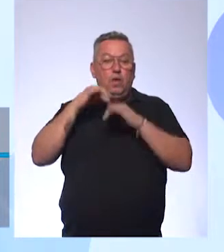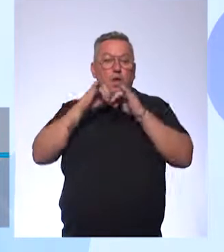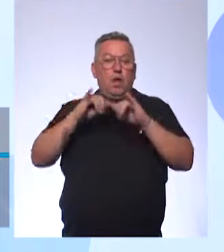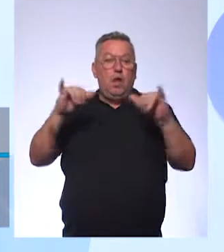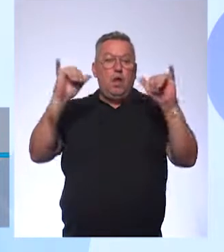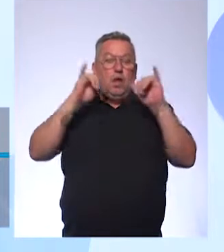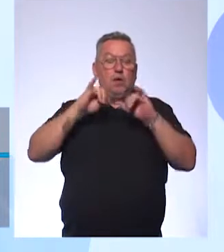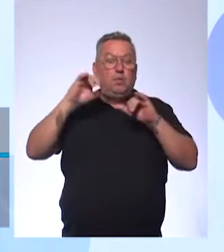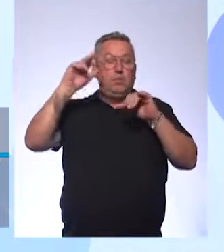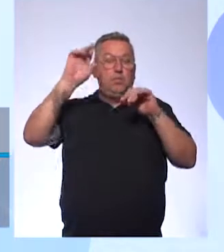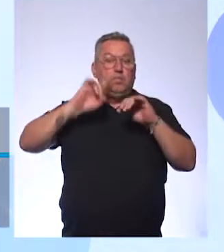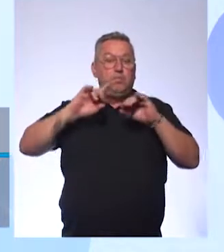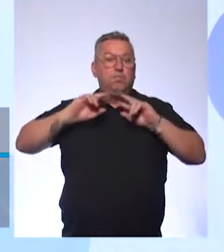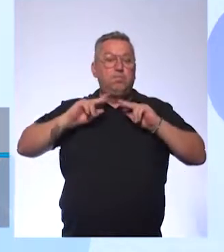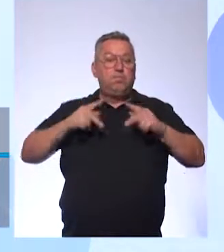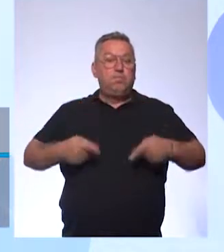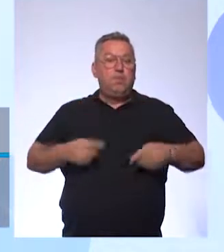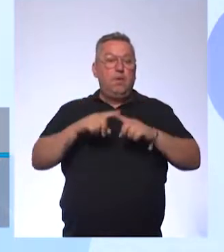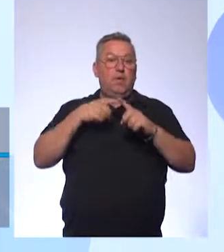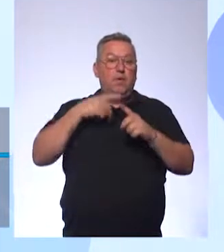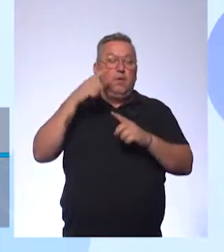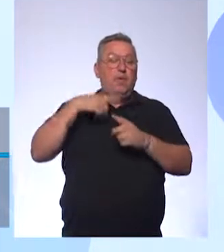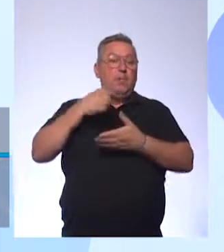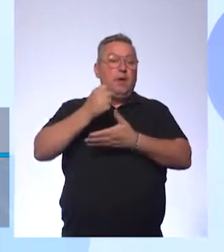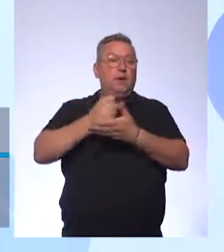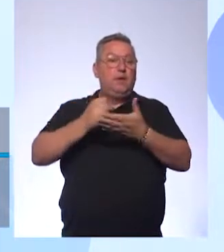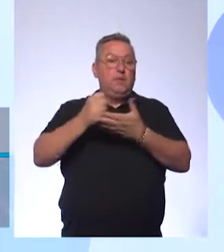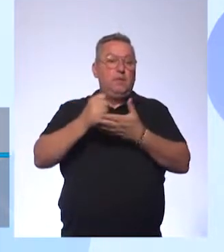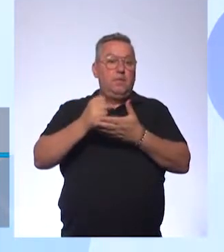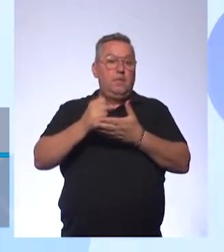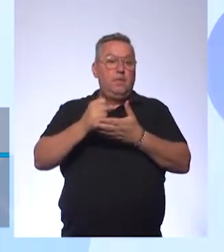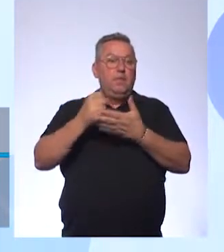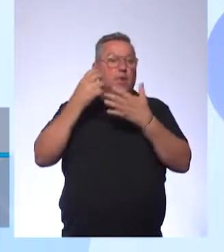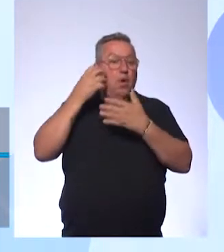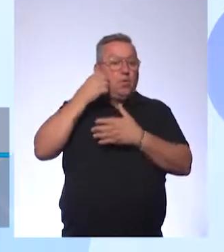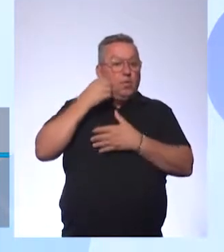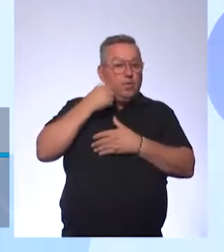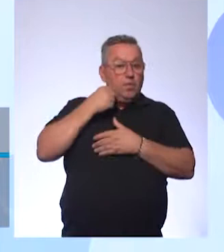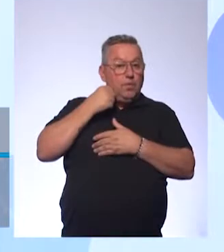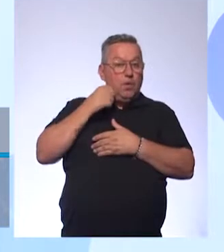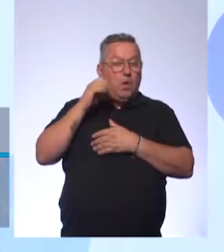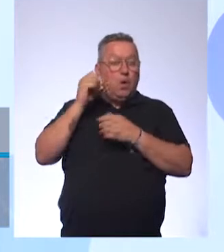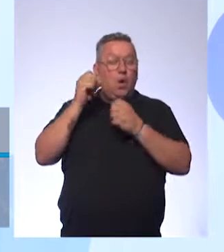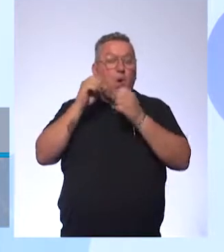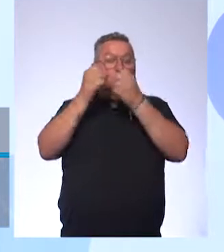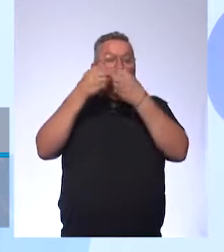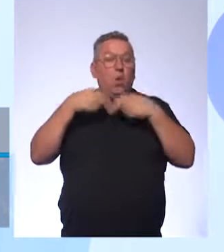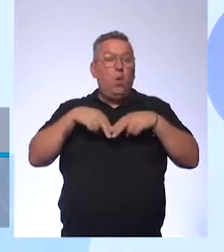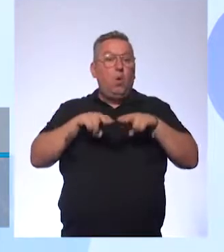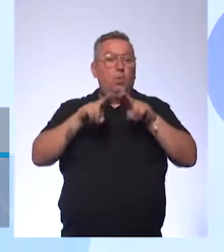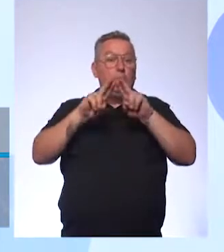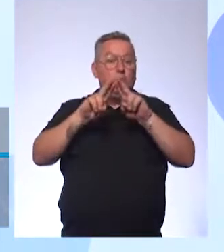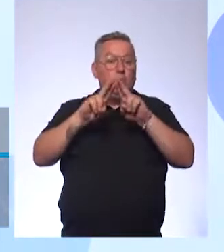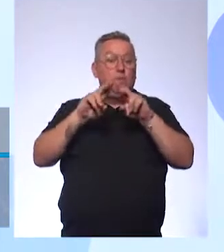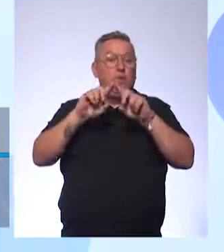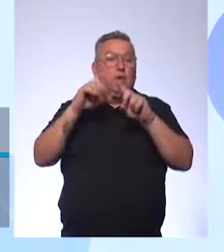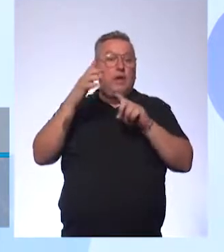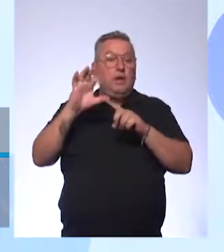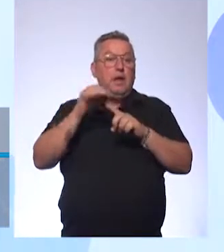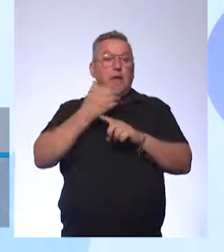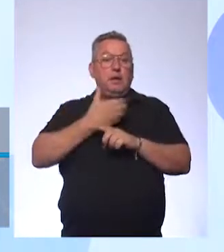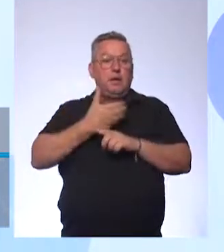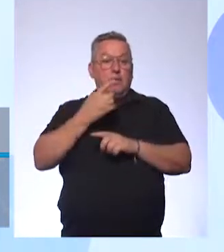Direitos Humanos, que delinea os direitos humanos básicos. Foi adotado aí pela ONU em 10 de dezembro de 48